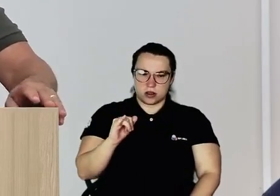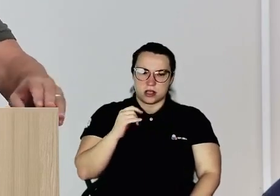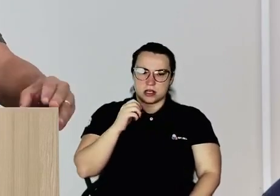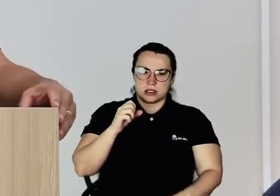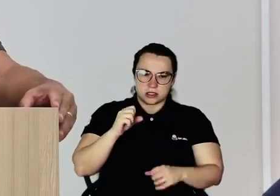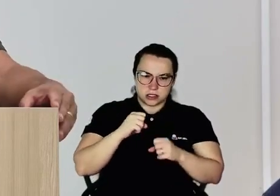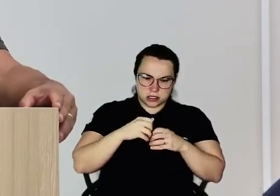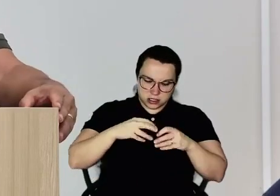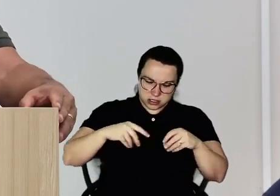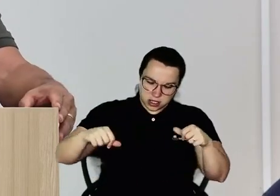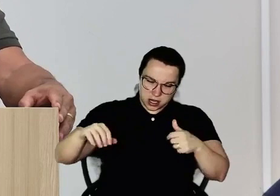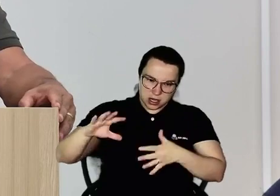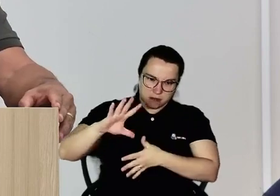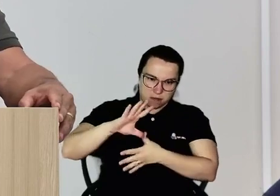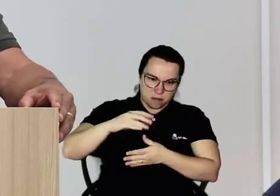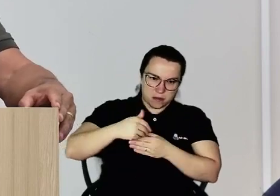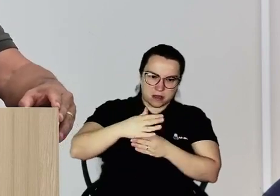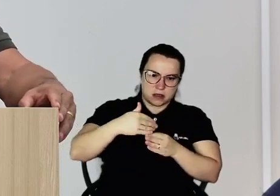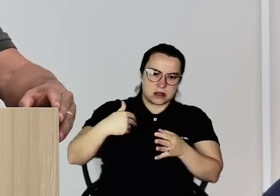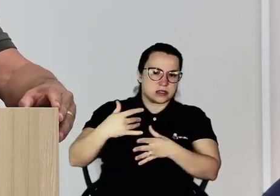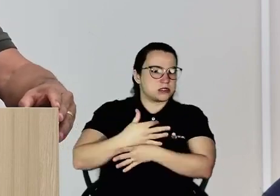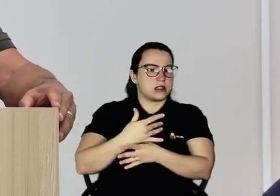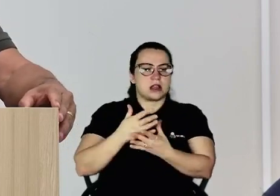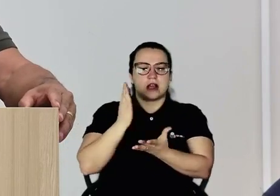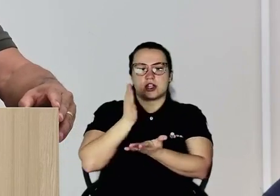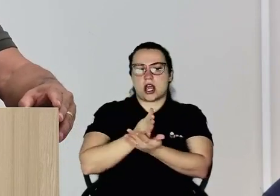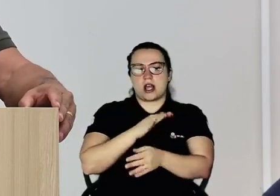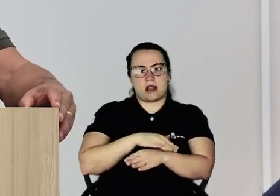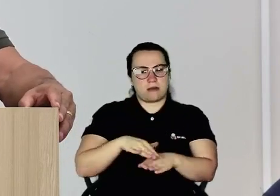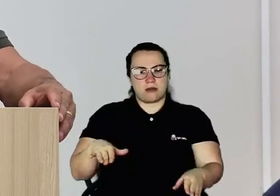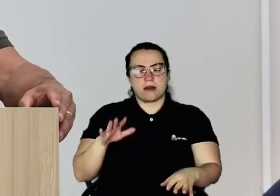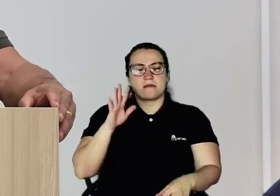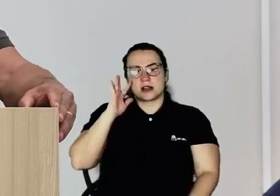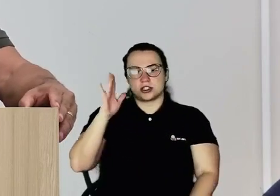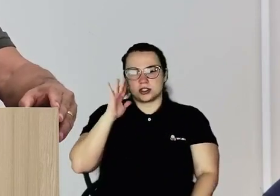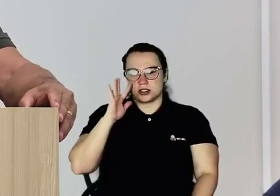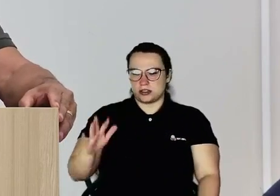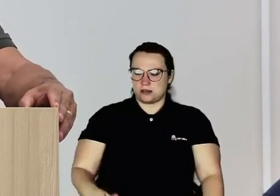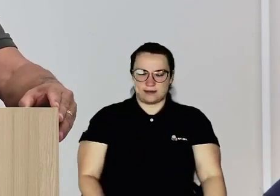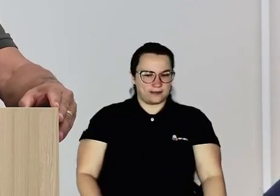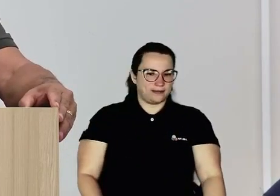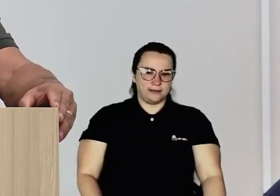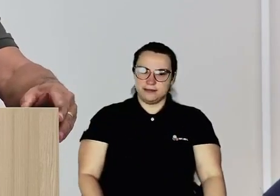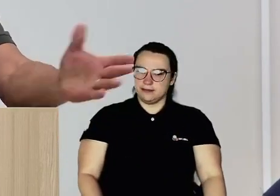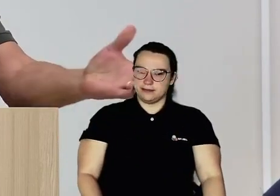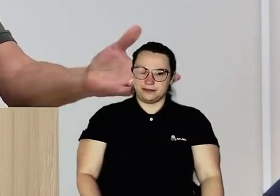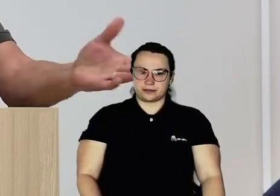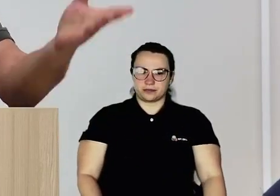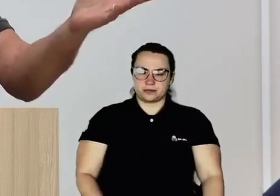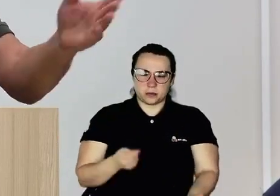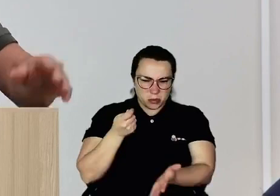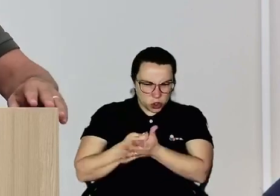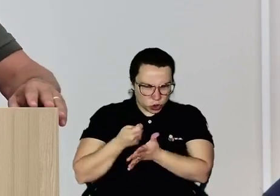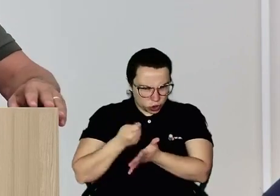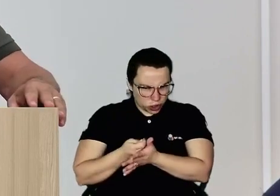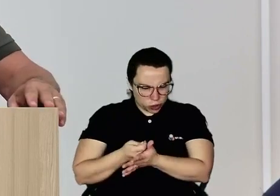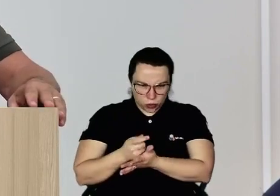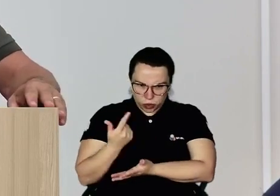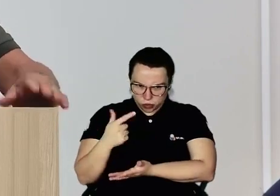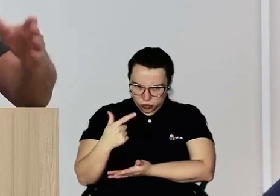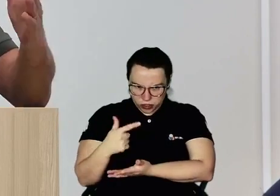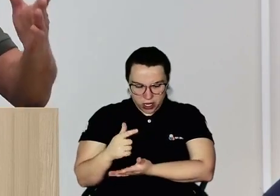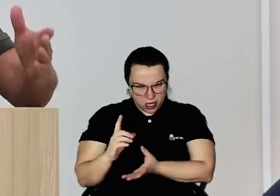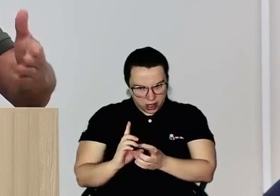lá, a cidade acabou. Então, veja bem que situação que nós estamos chegando. Já que nós não vivemos uma ditadura nesse país, vivemos a